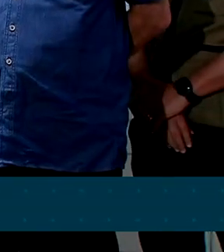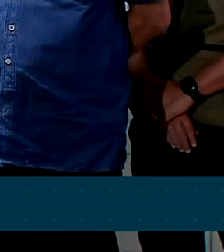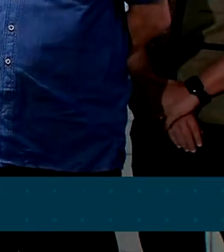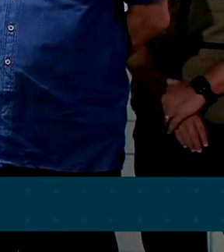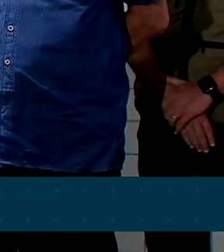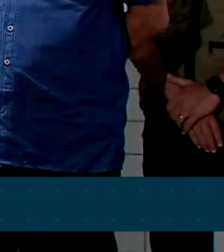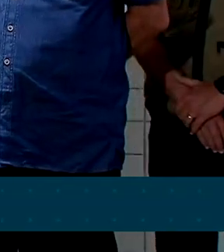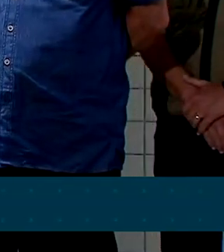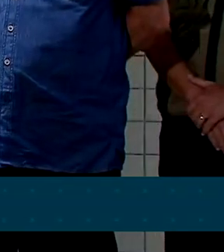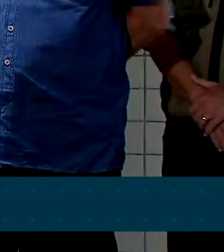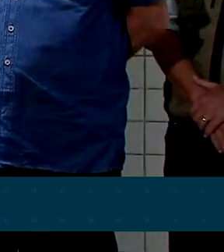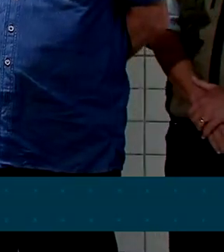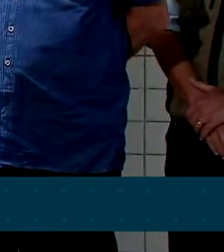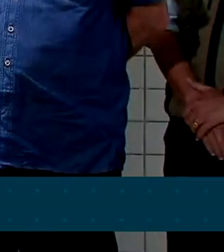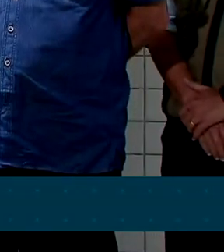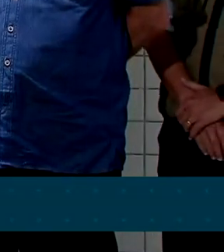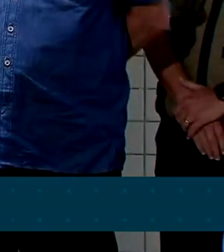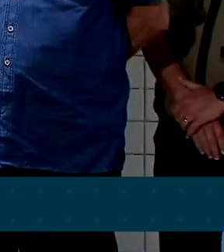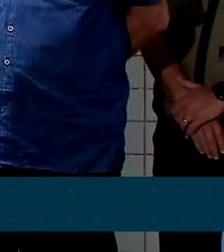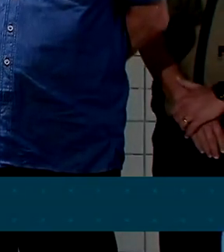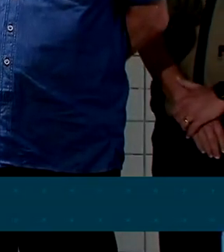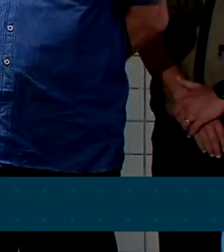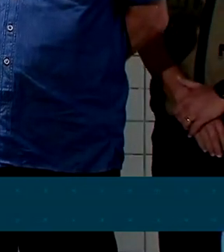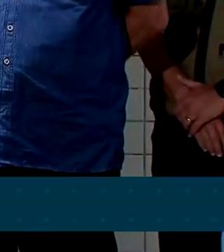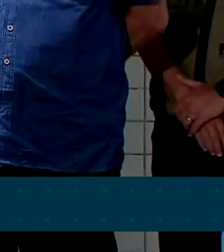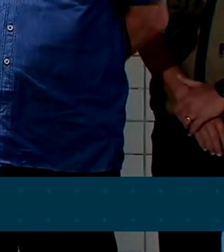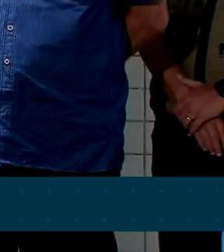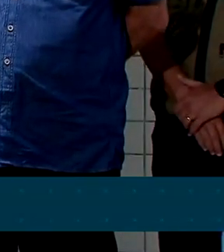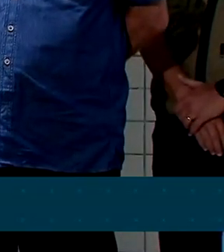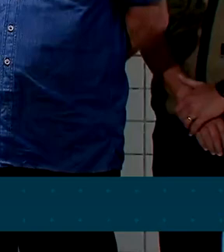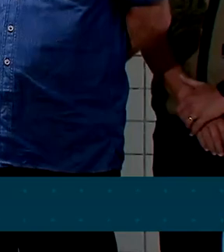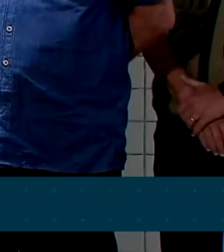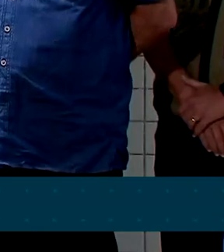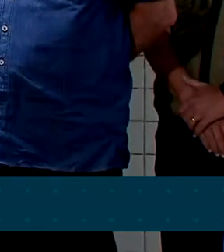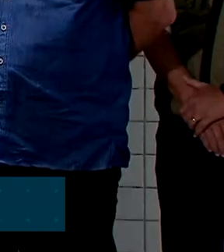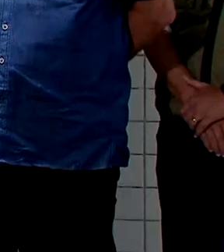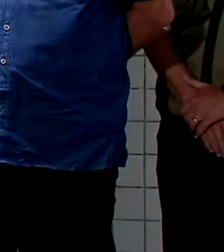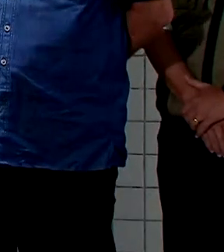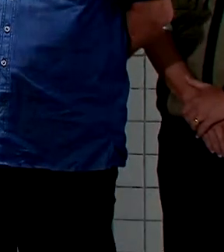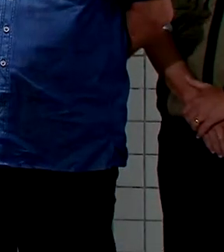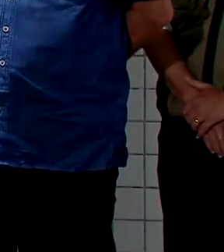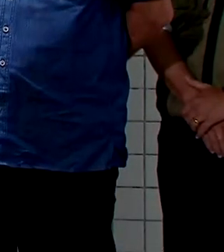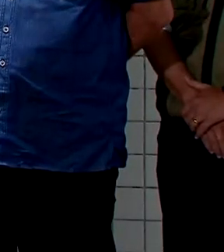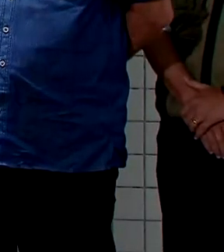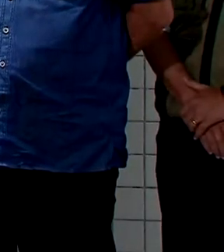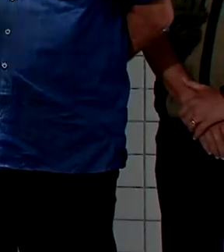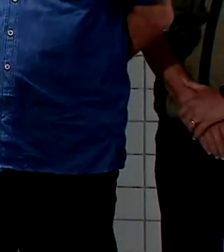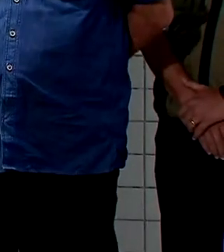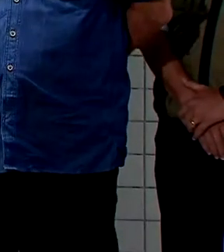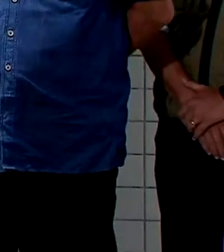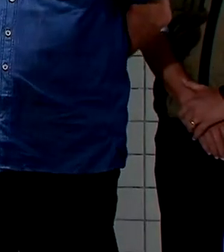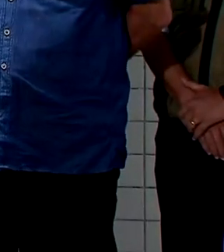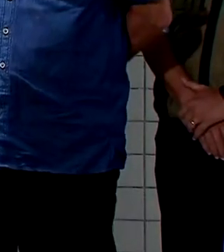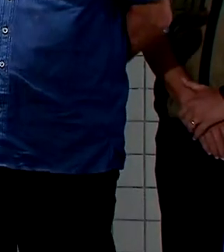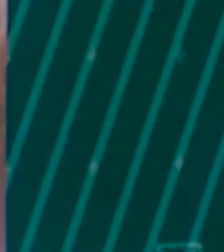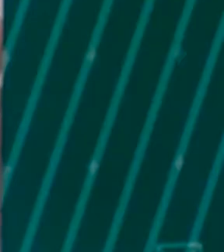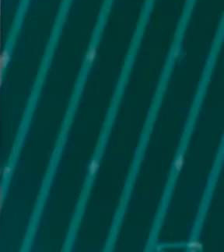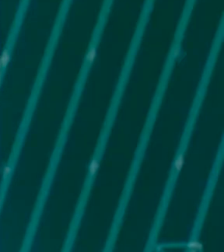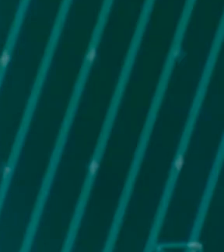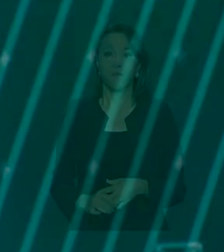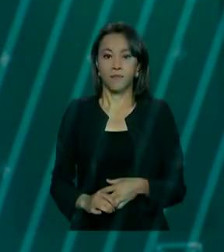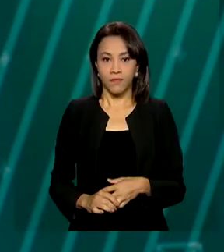calamidade pública foi reconhecida a 3,4 milhões de reais O que fortaleceram as ações de